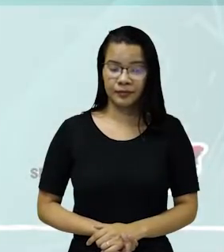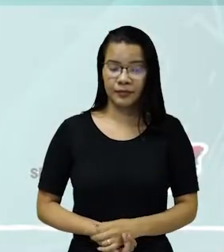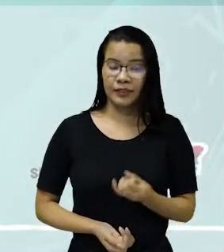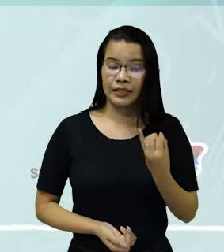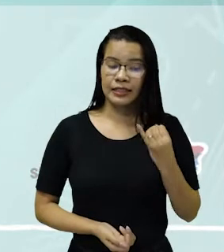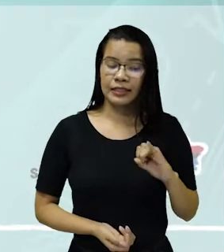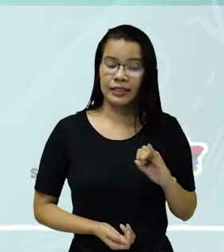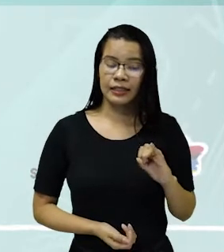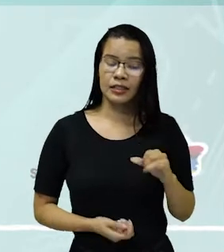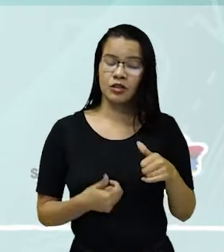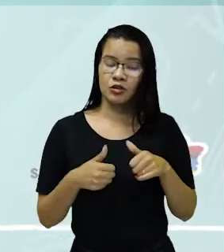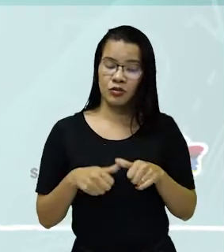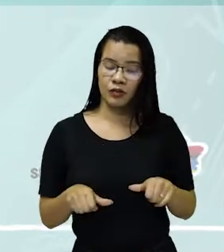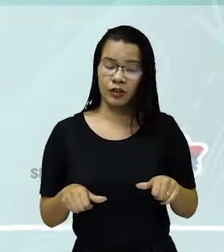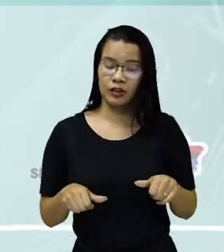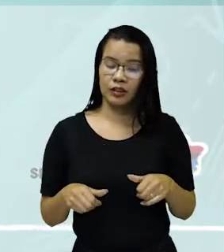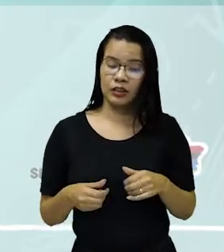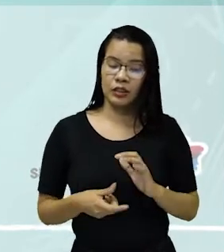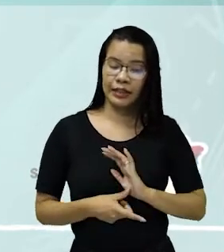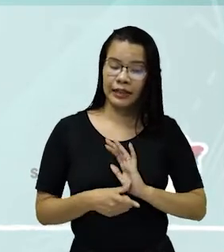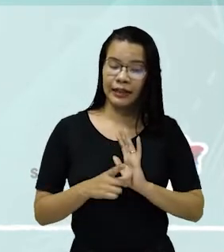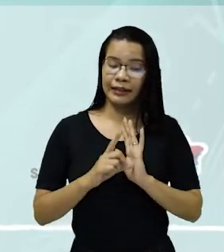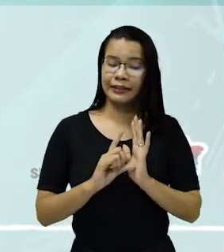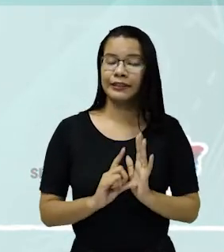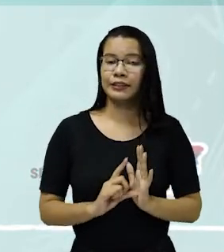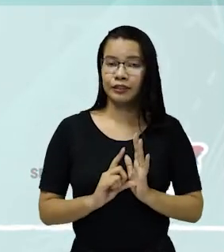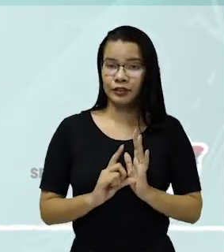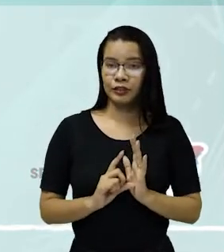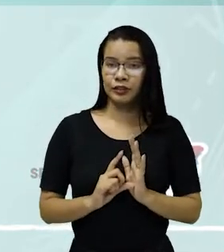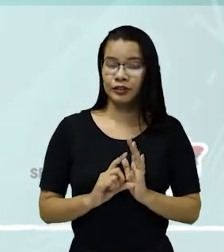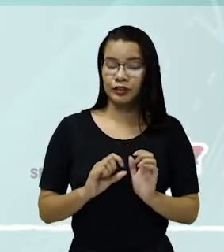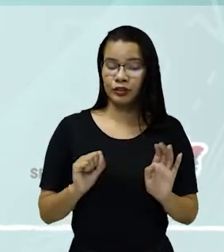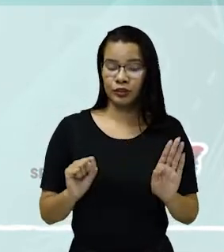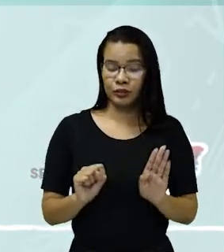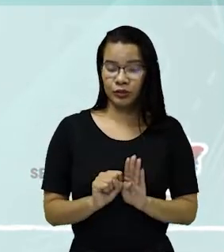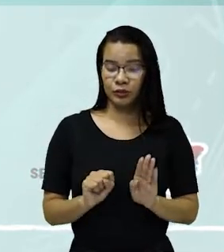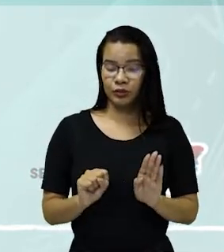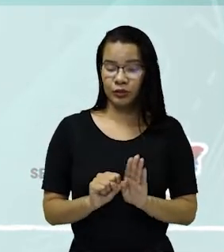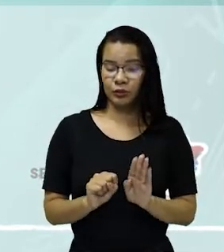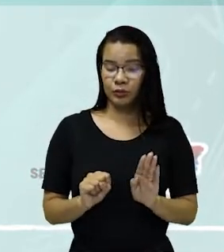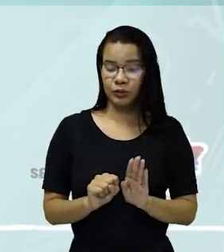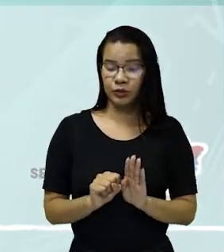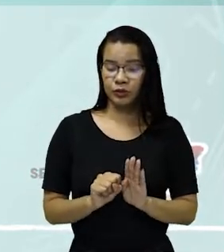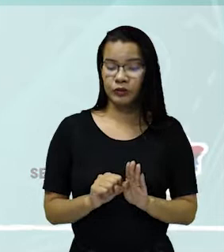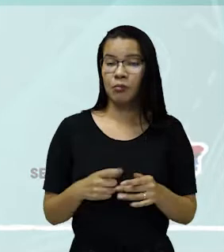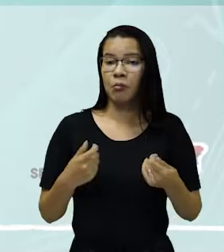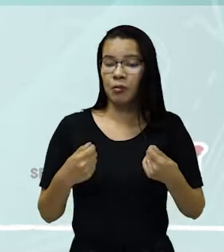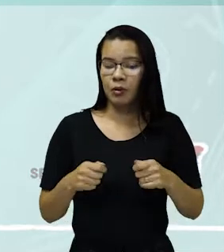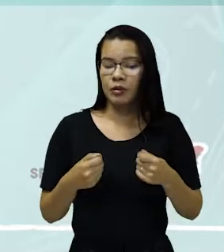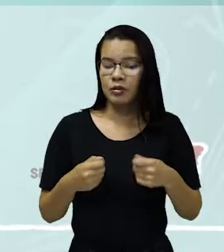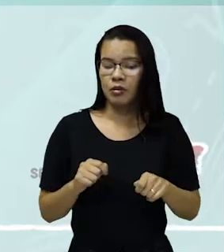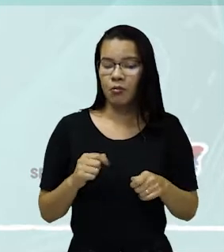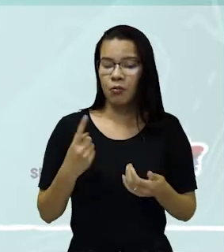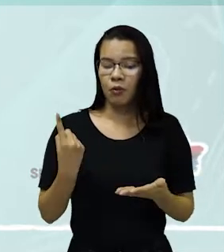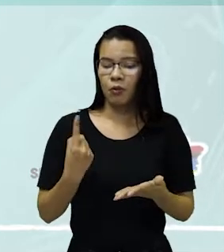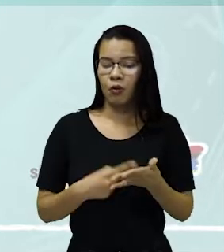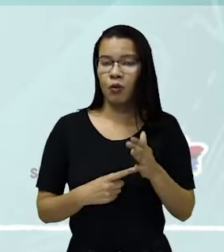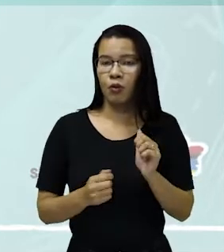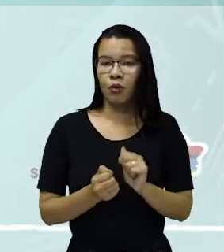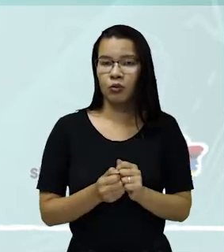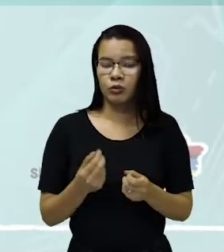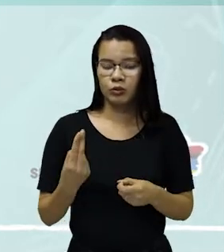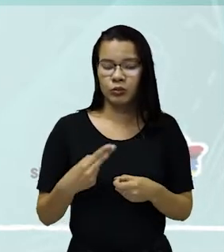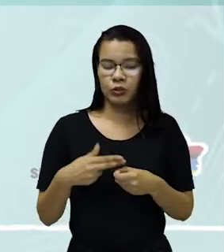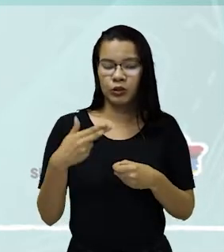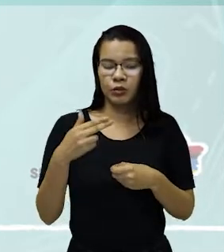Se estiver antes do substantivo anteposto, devemos concordá-lo com o núcleo mais